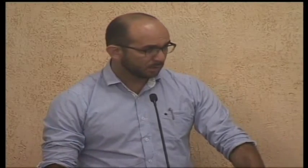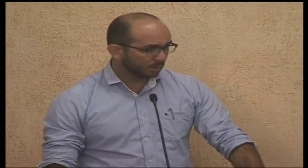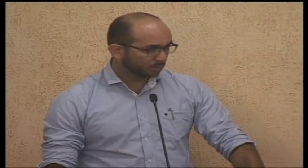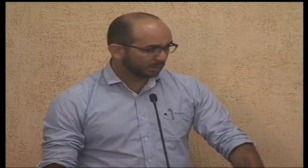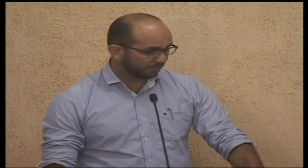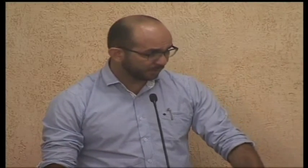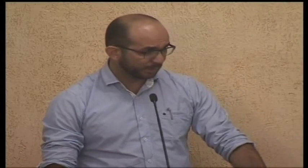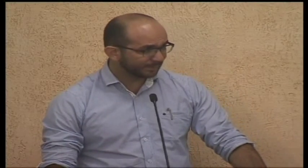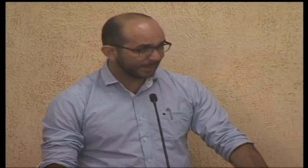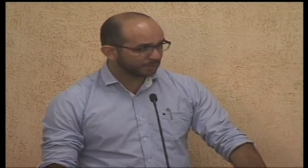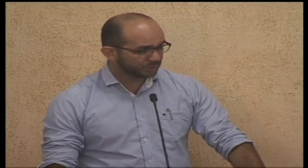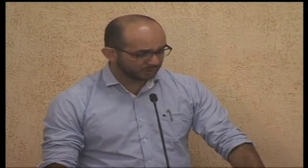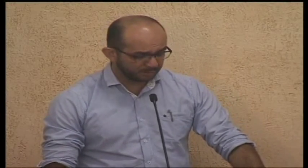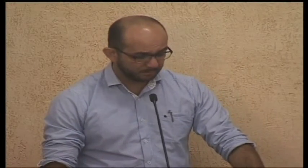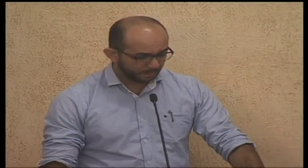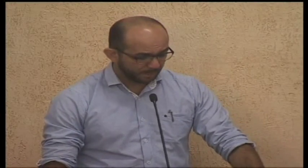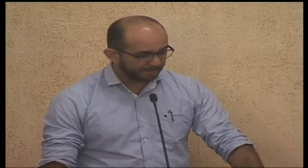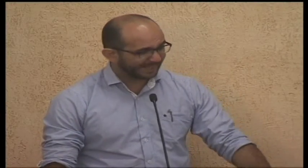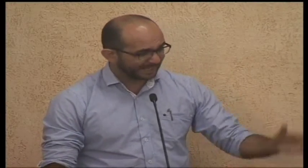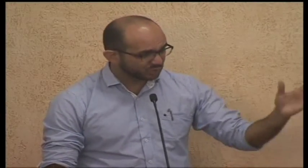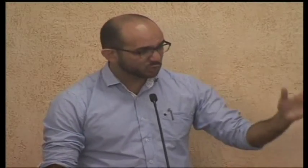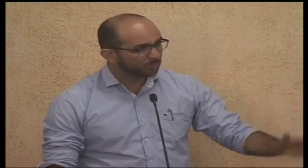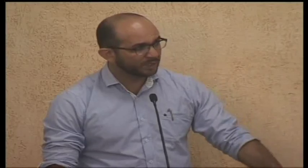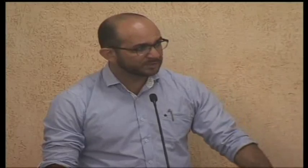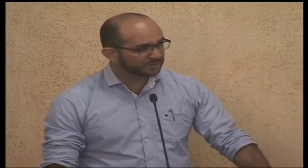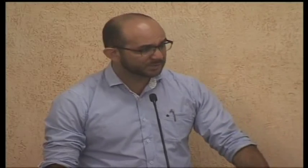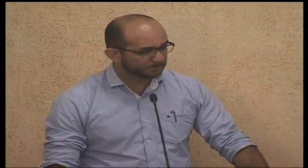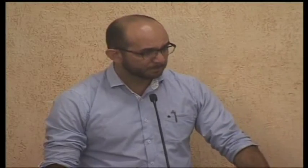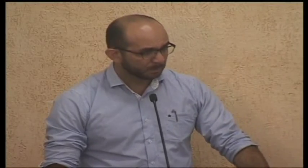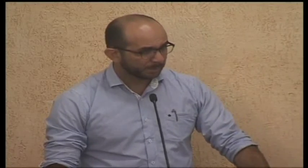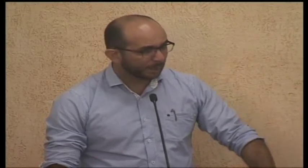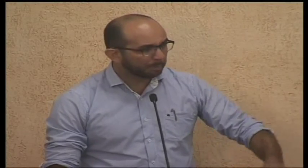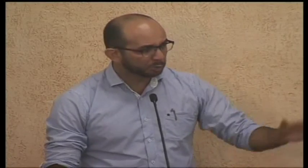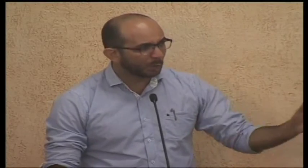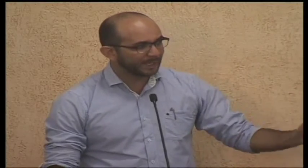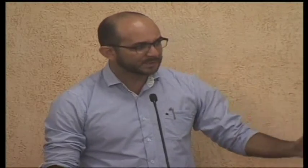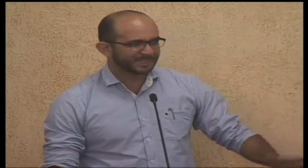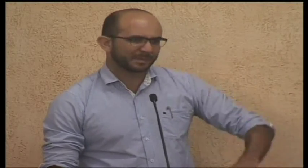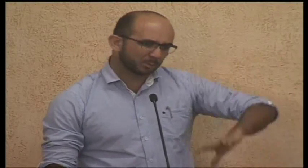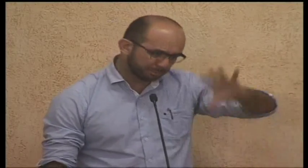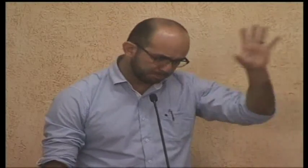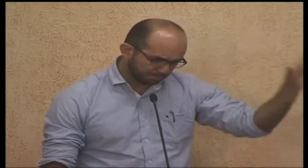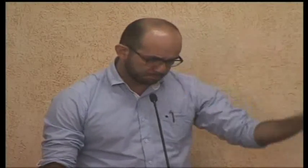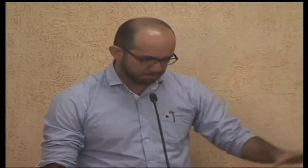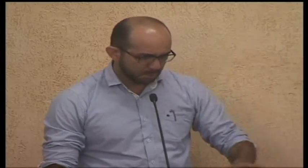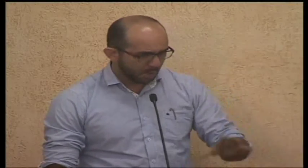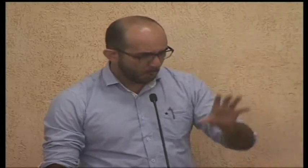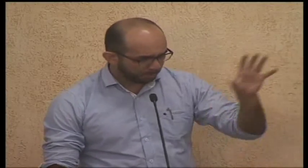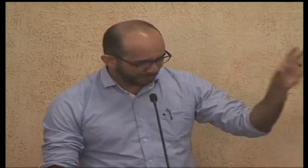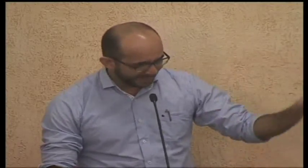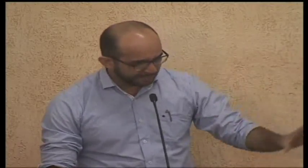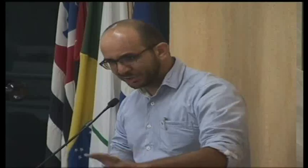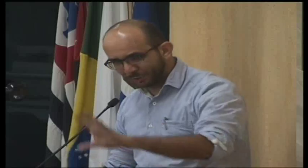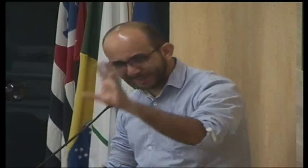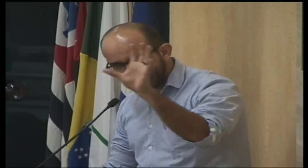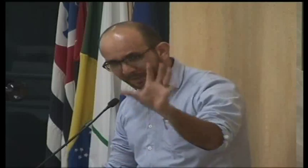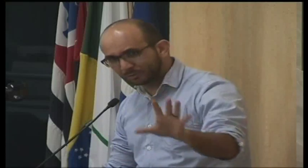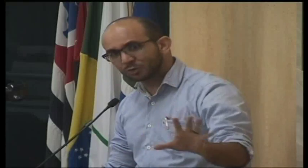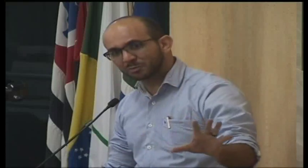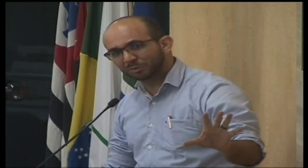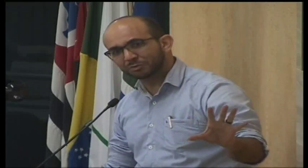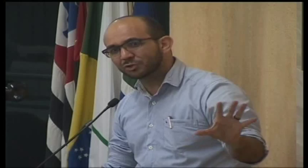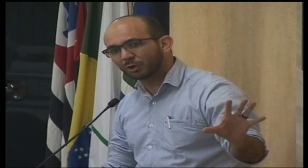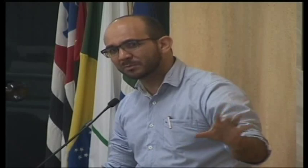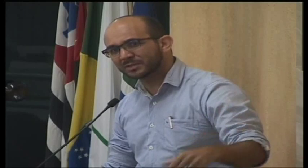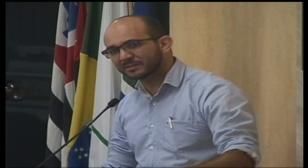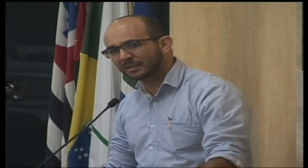discussões, e eu defendo a ideia de que, para casos como estes, não pontuais, mas para um programa de